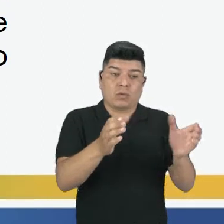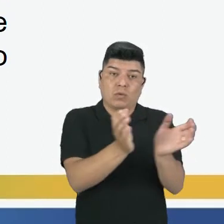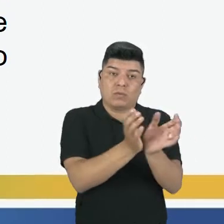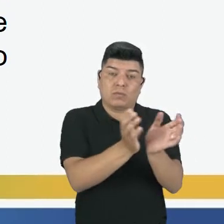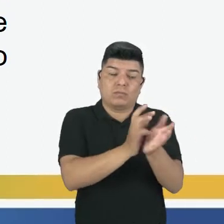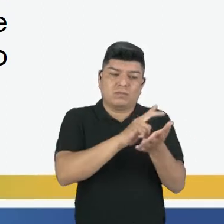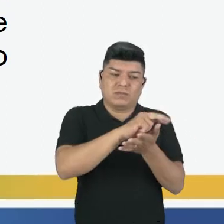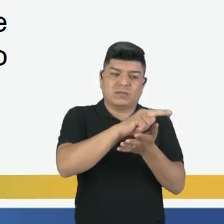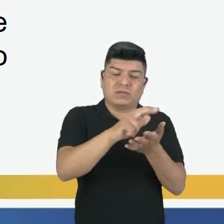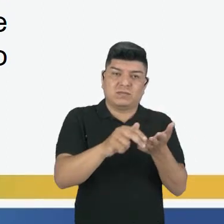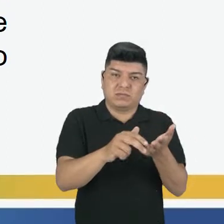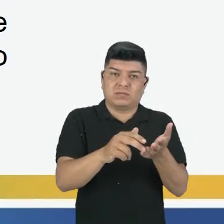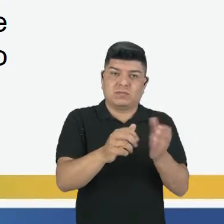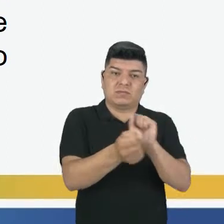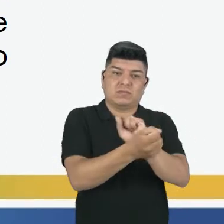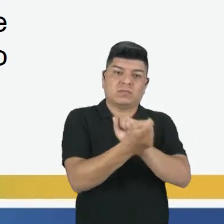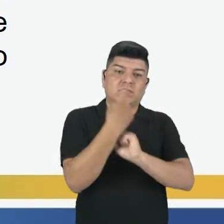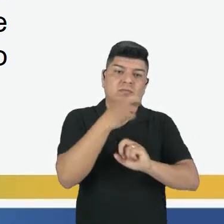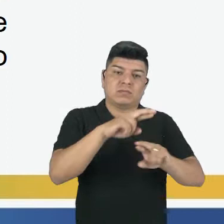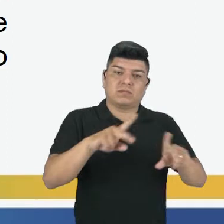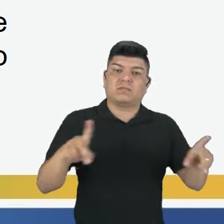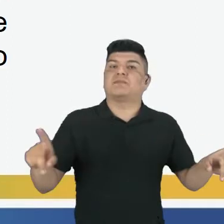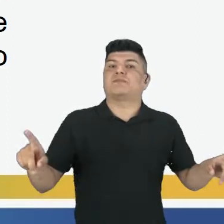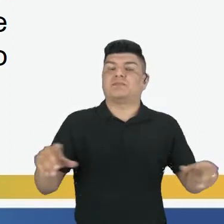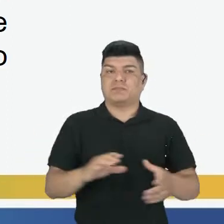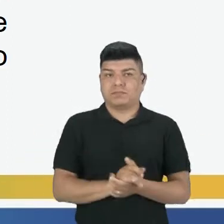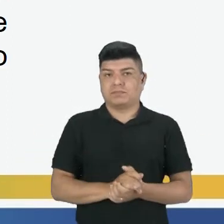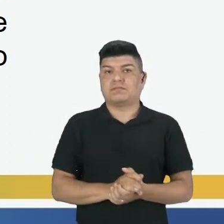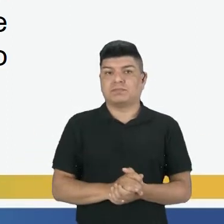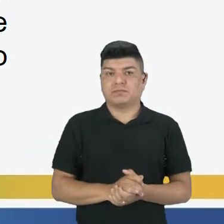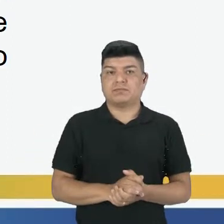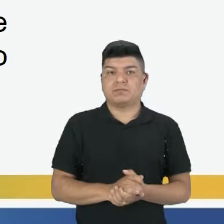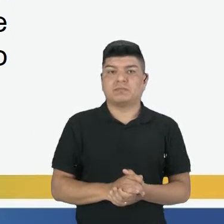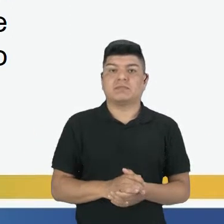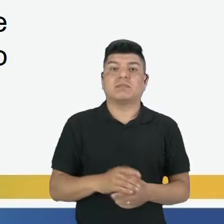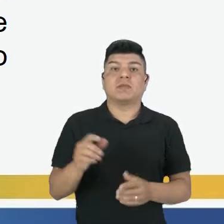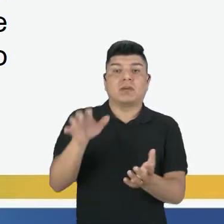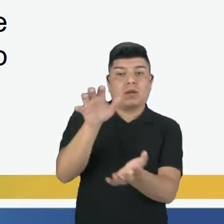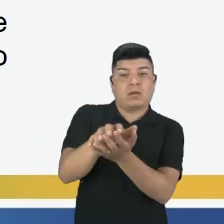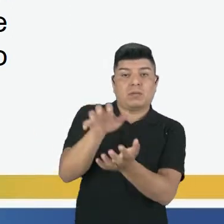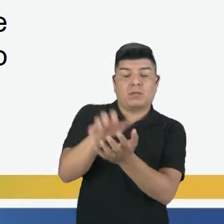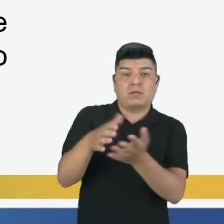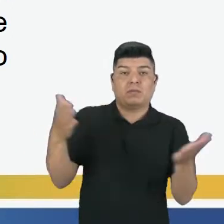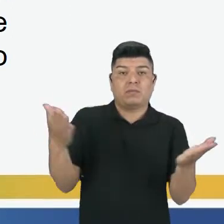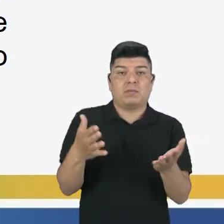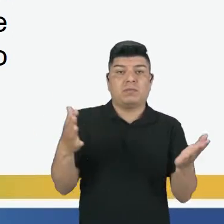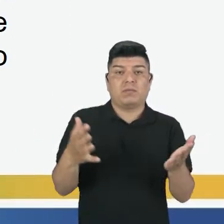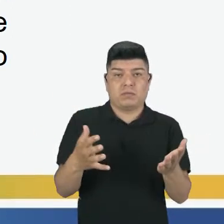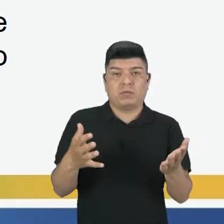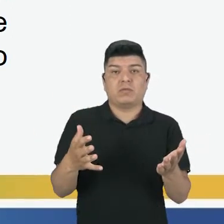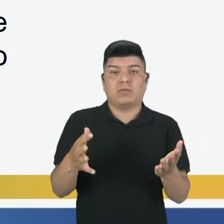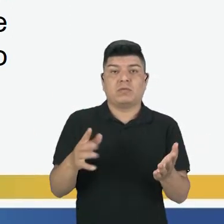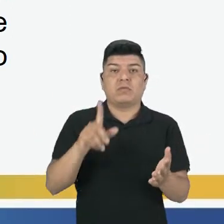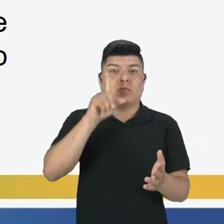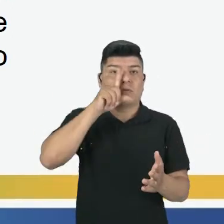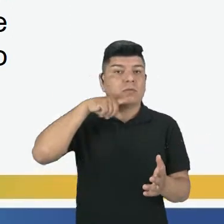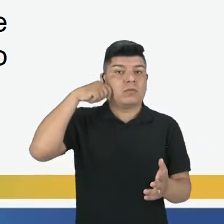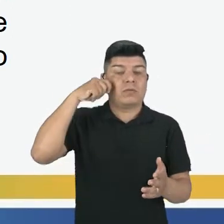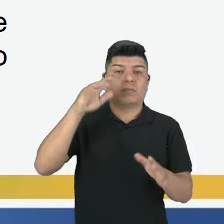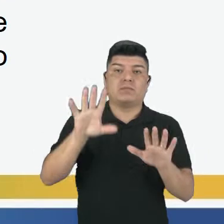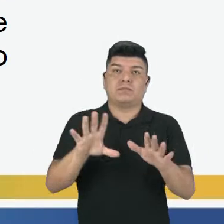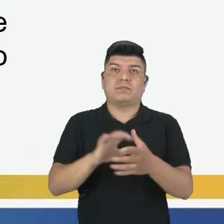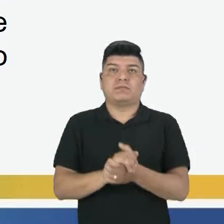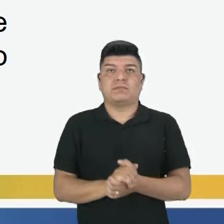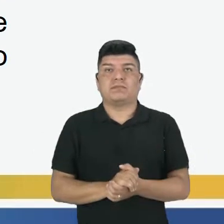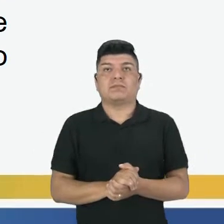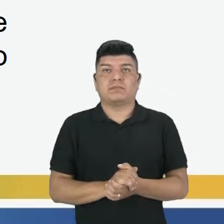vários quilombos diferentes, localizado na então capitania de Pernambuco, atual Alagoas. Destaca-se também o Quilombo do